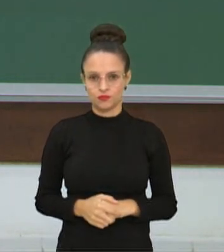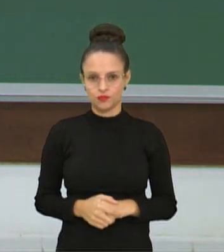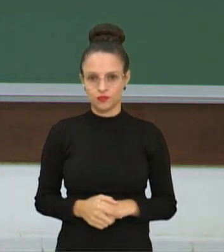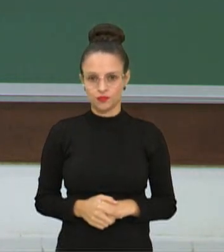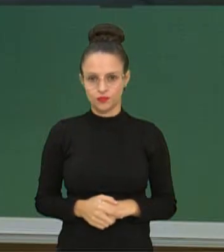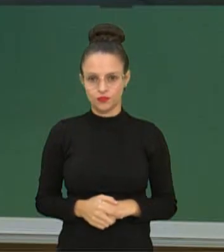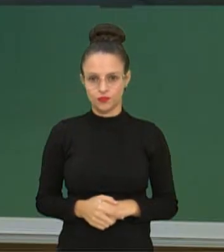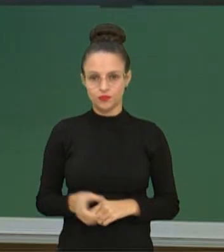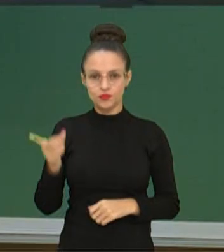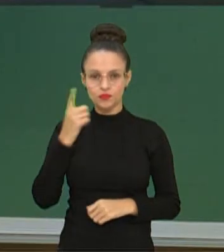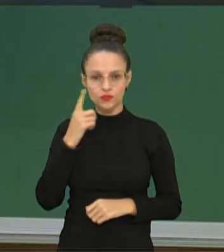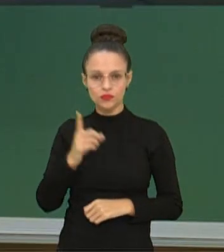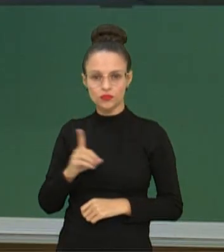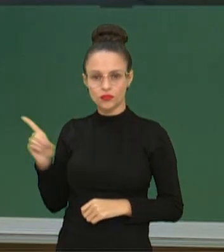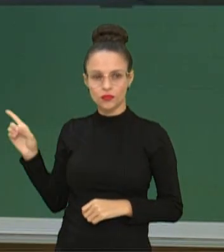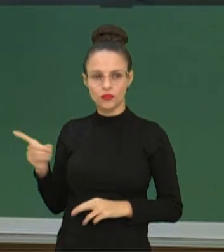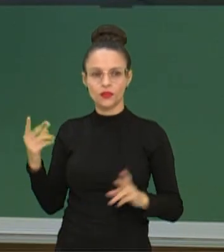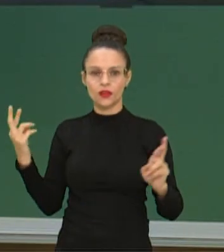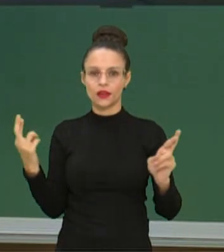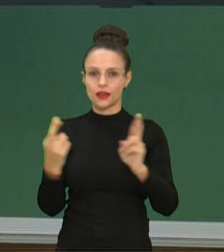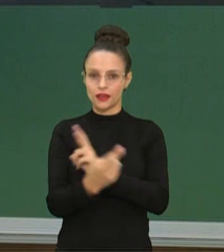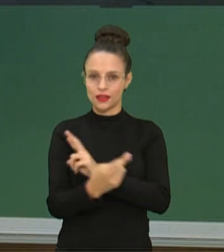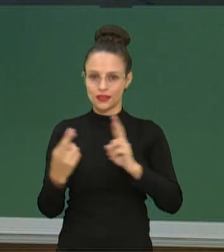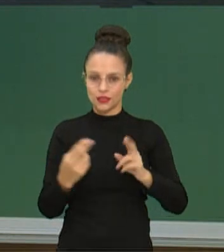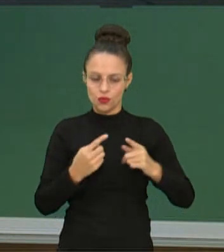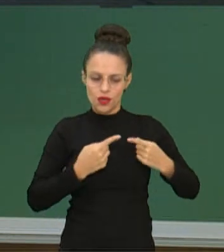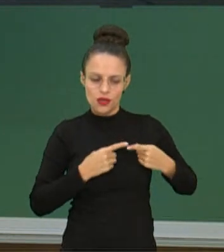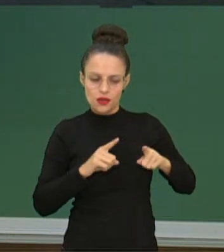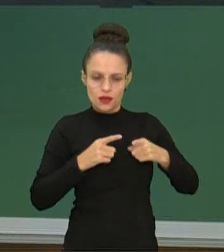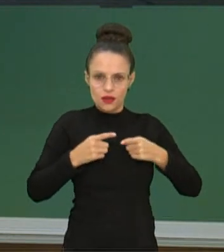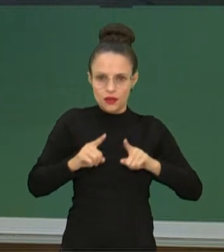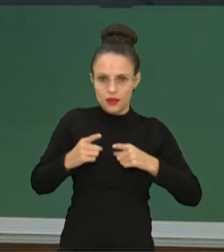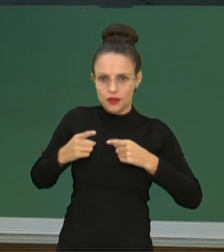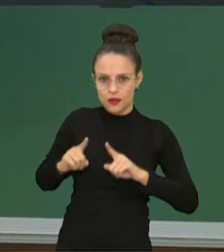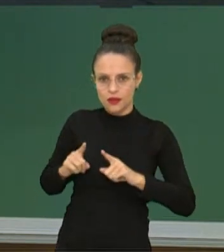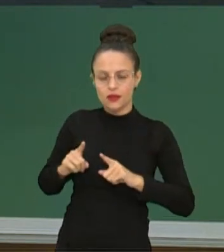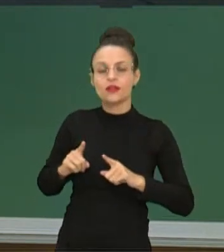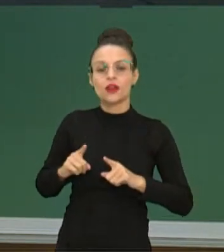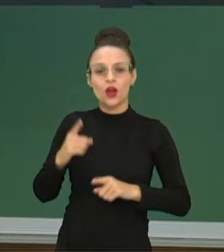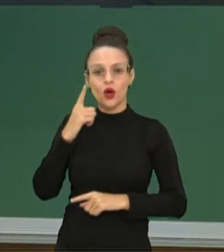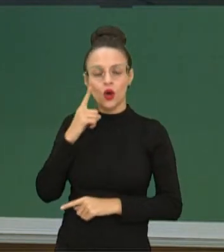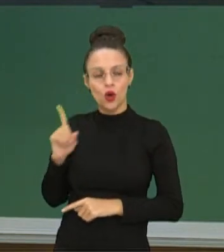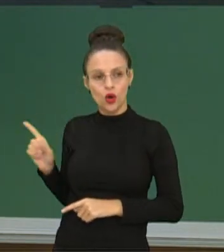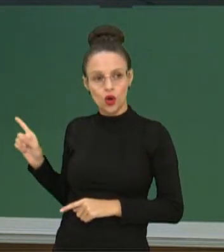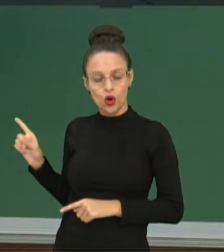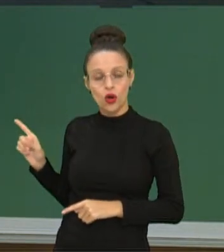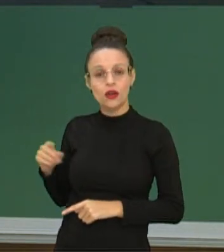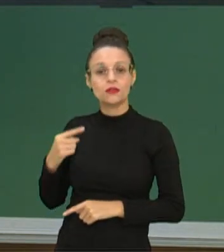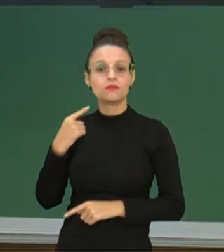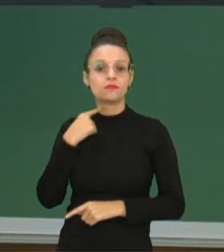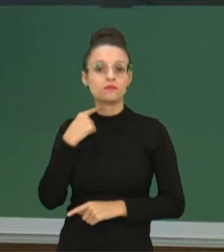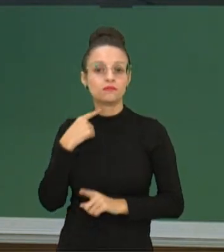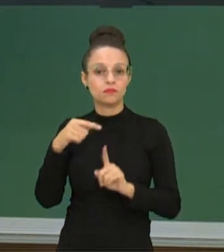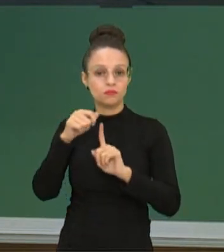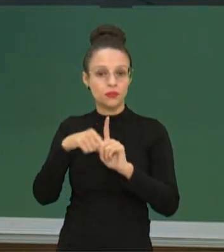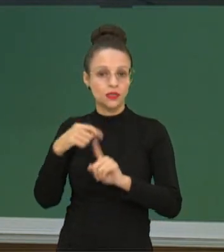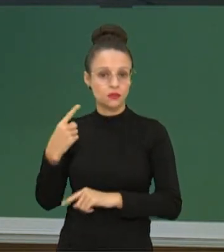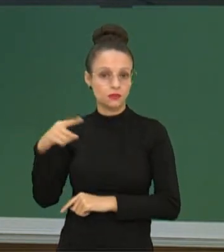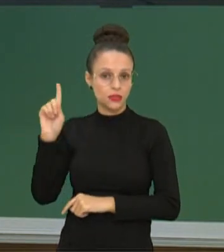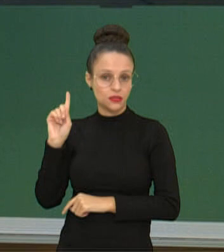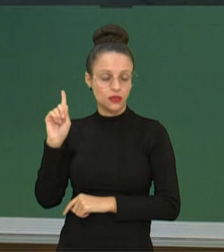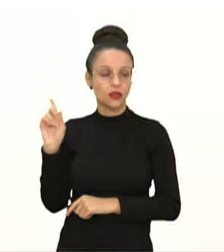Olha só a relação entre a imunidade que eu falei. Essa é uma matéria também nova do mês de maio, né? Então, mês